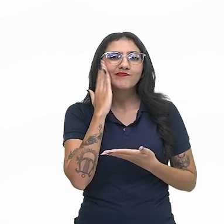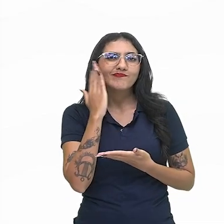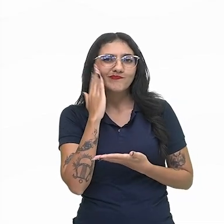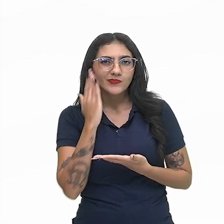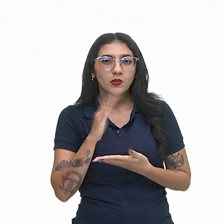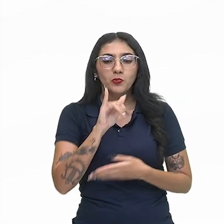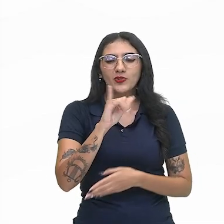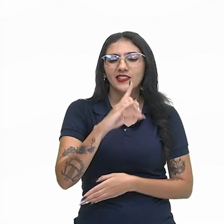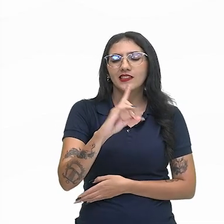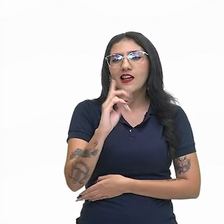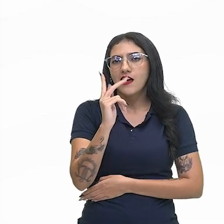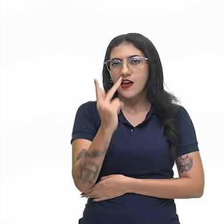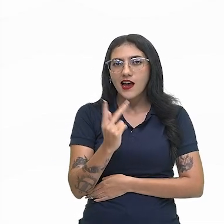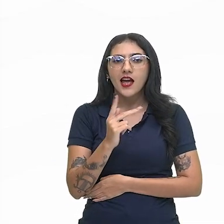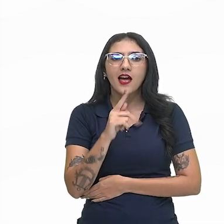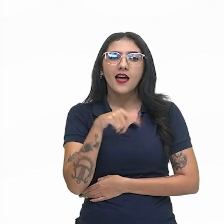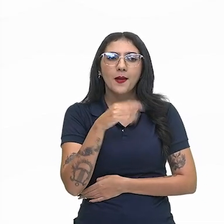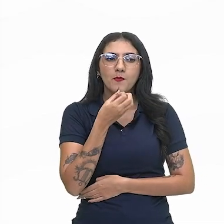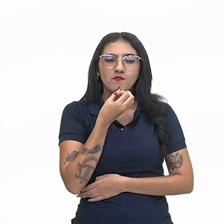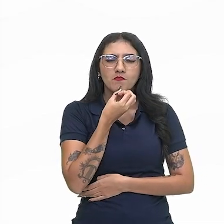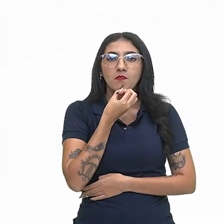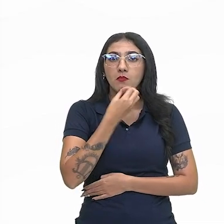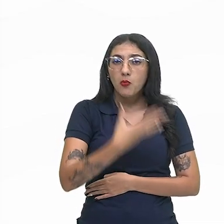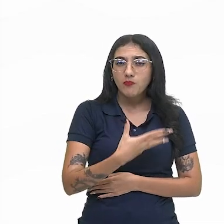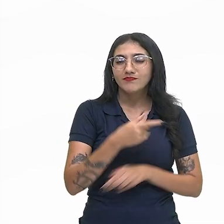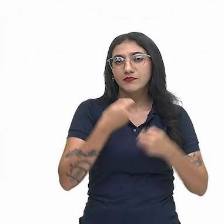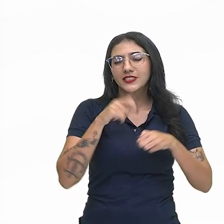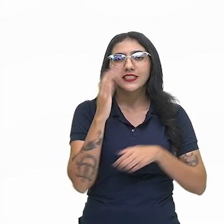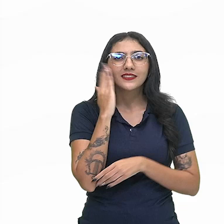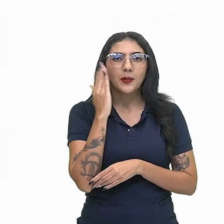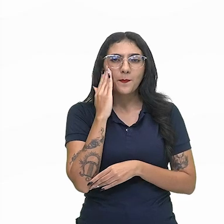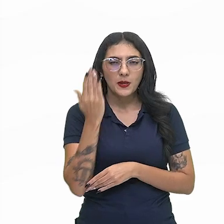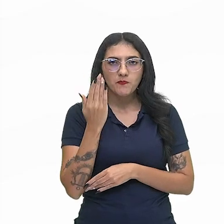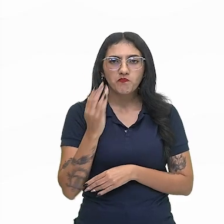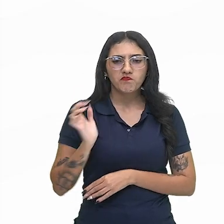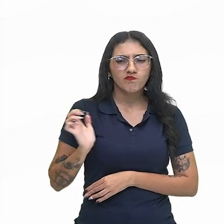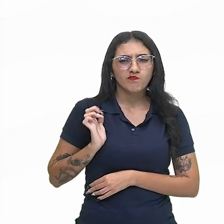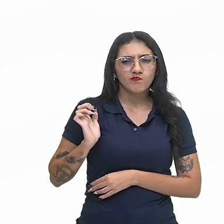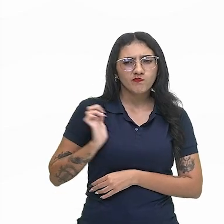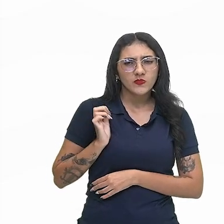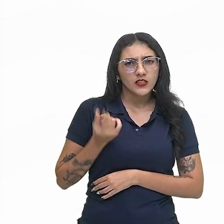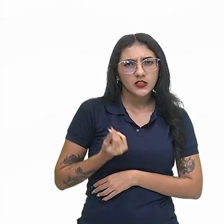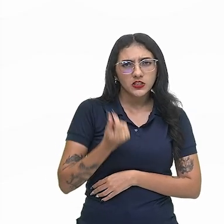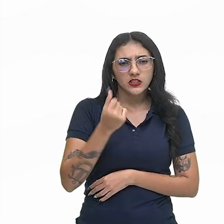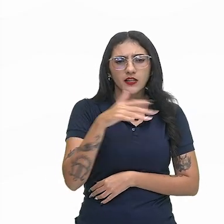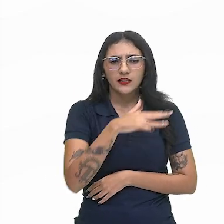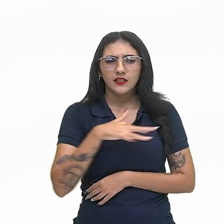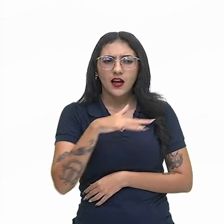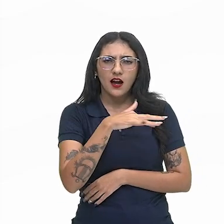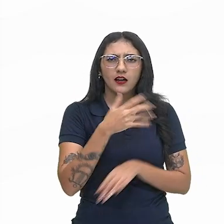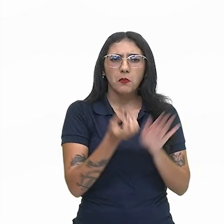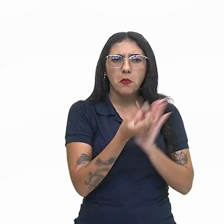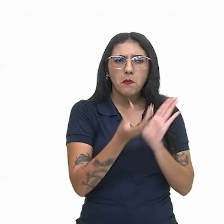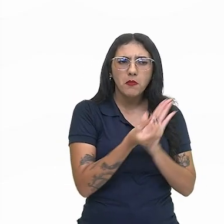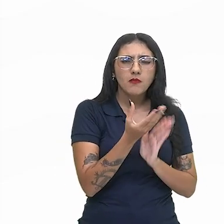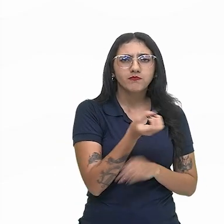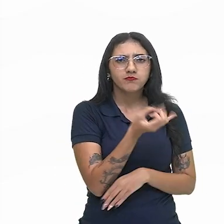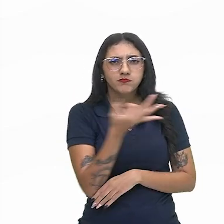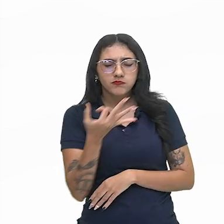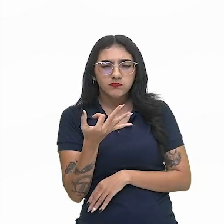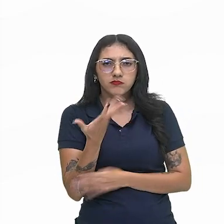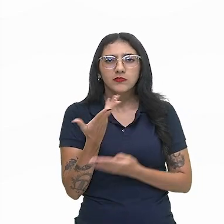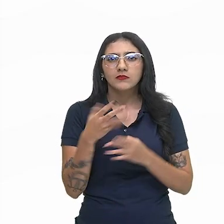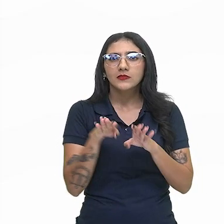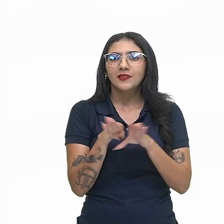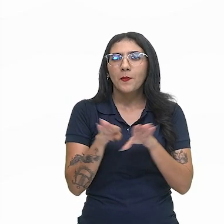uma região é alto, tem que saber se a riqueza daquela região está sendo produzida, se a